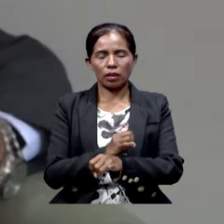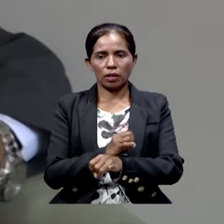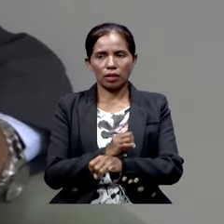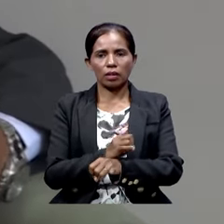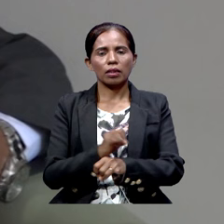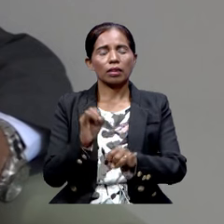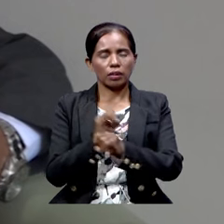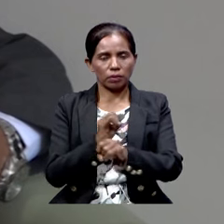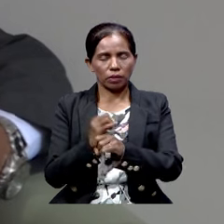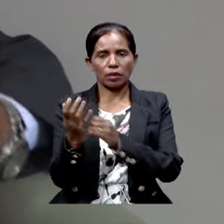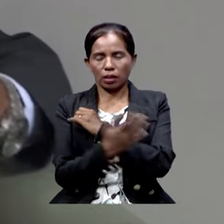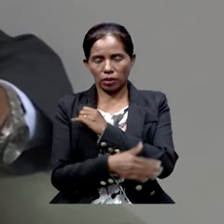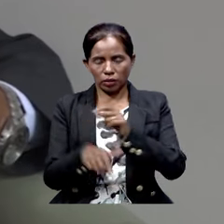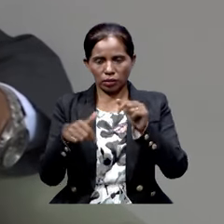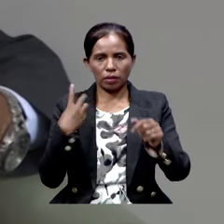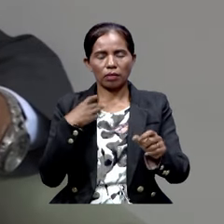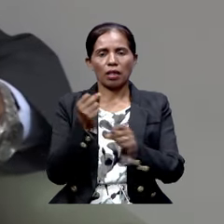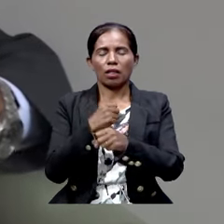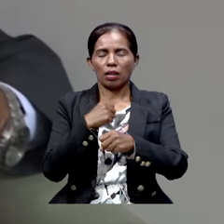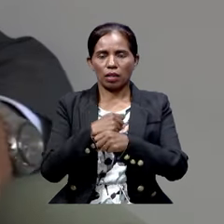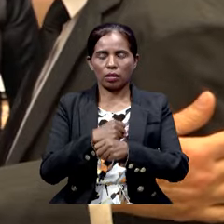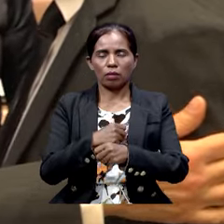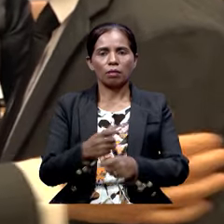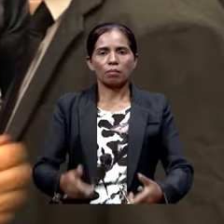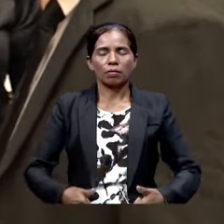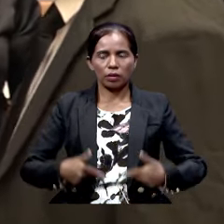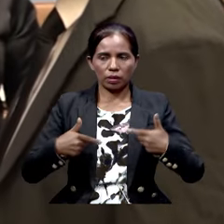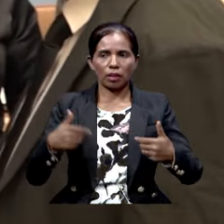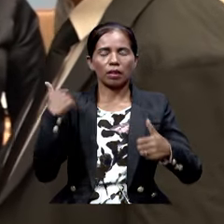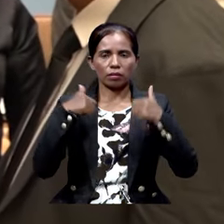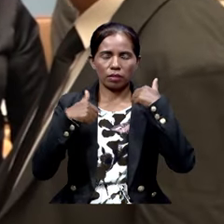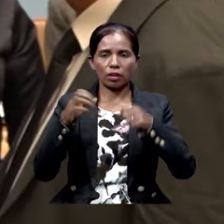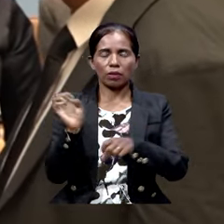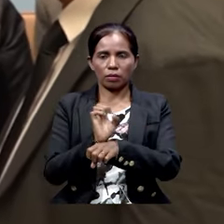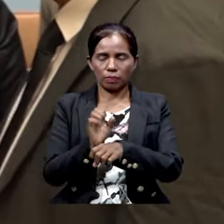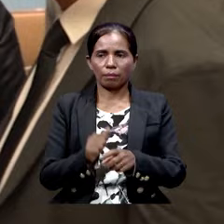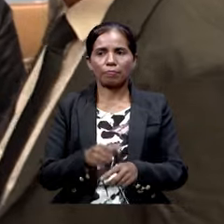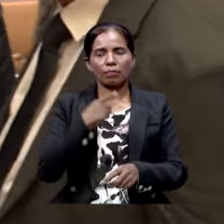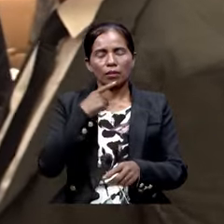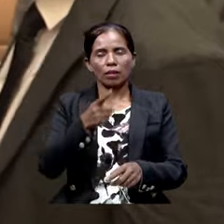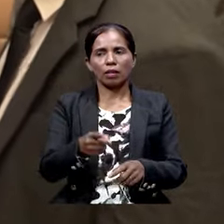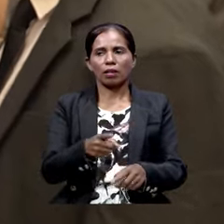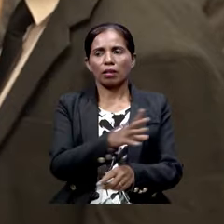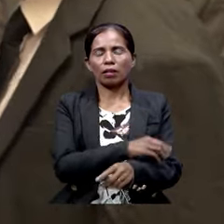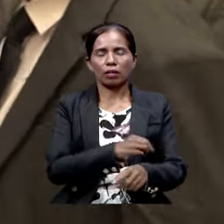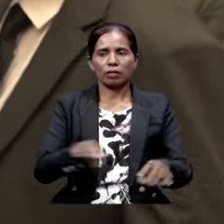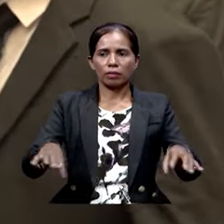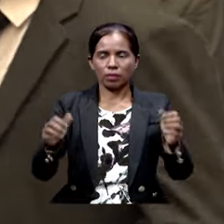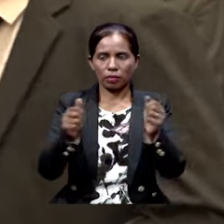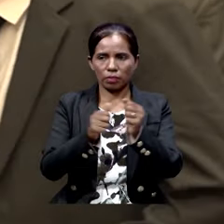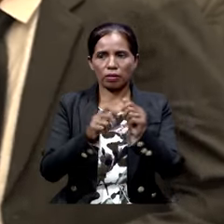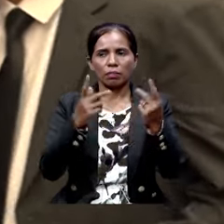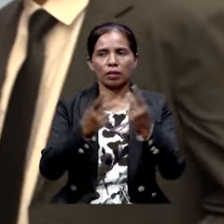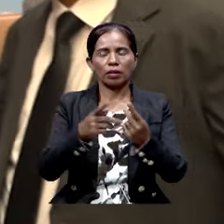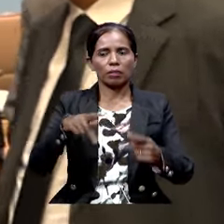hamoris aktivitas ekonomiku ia relara ne. Felipe Xenino Pereira mos promete se apoio no colabora ho setor